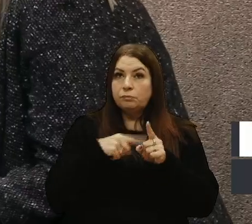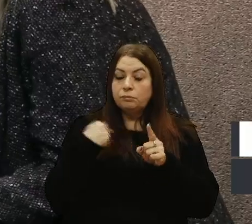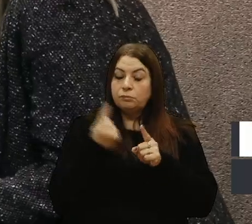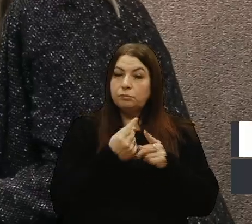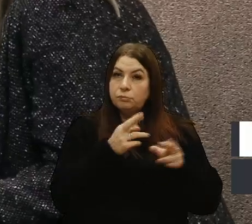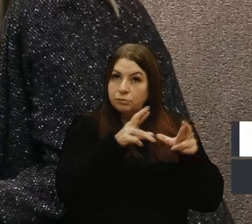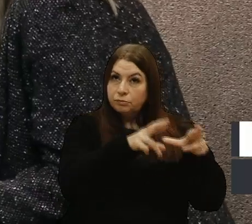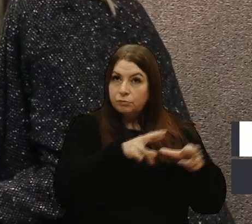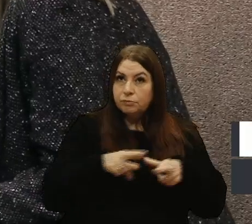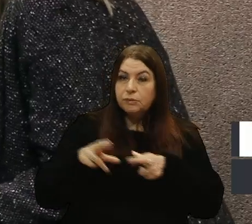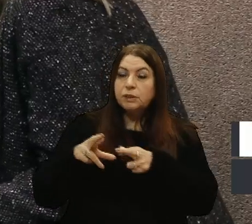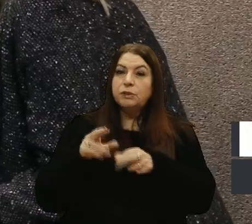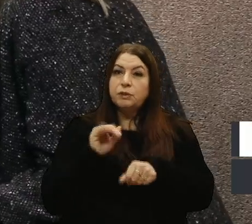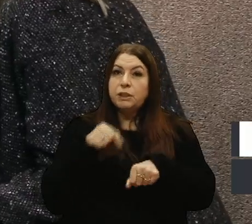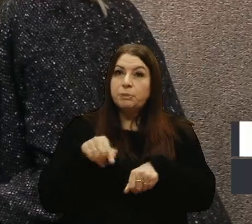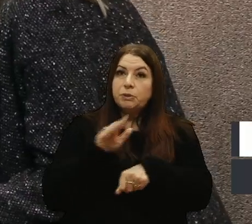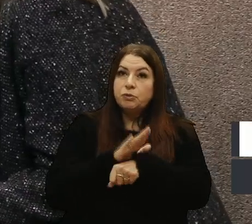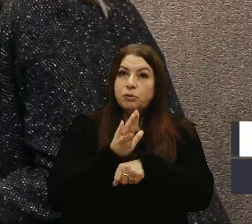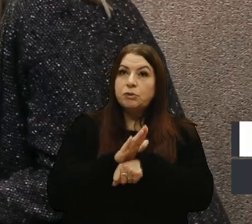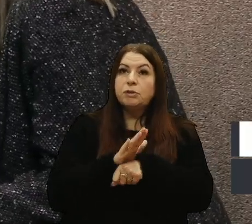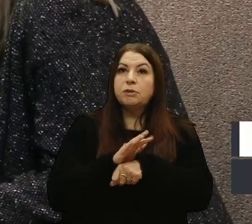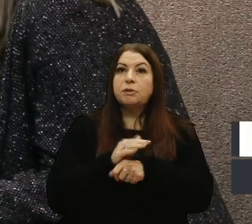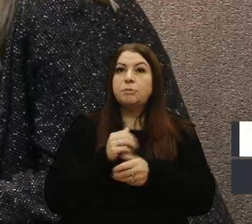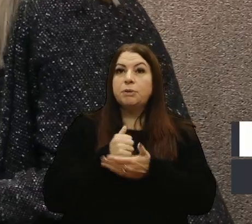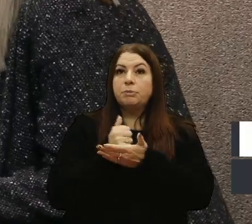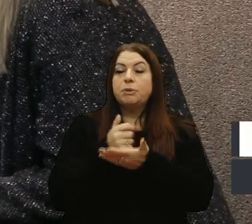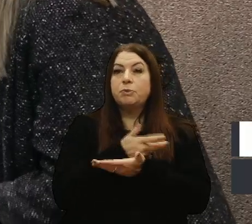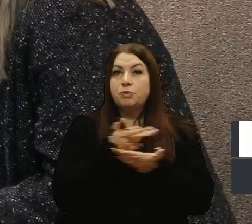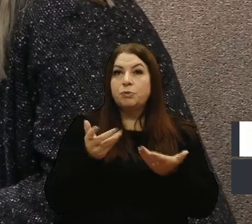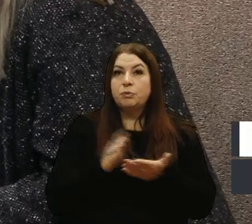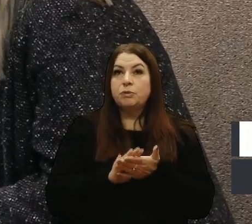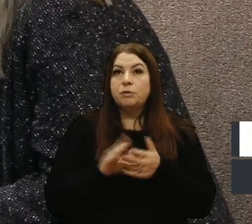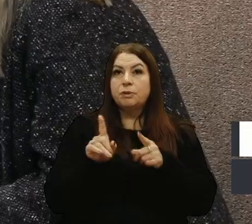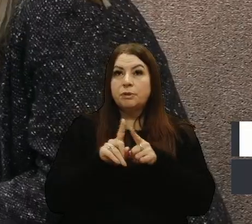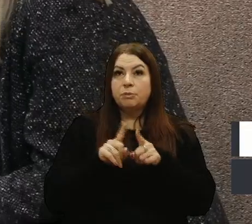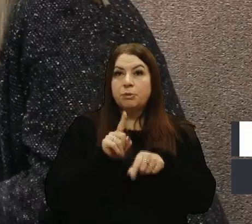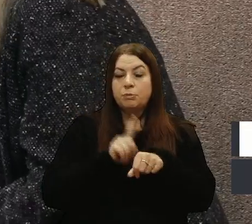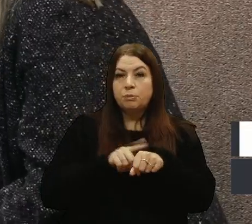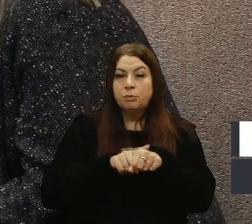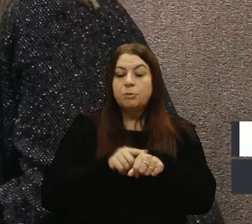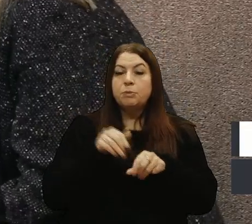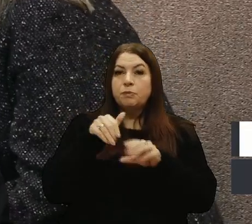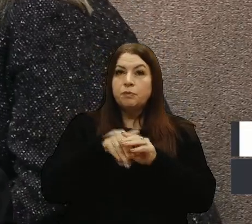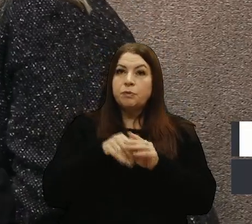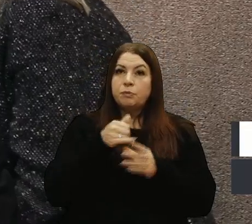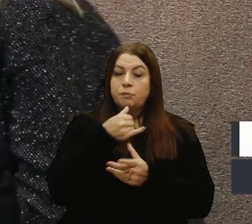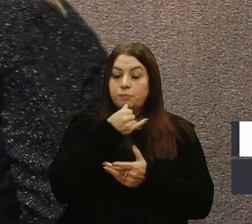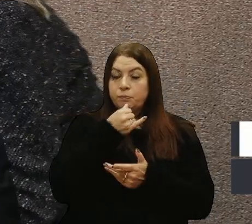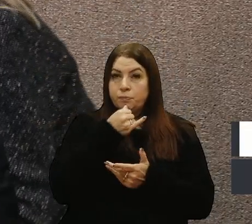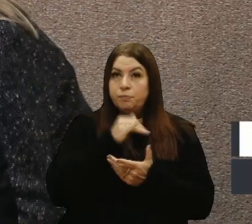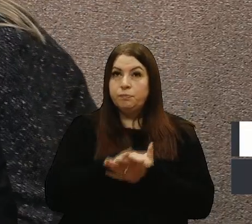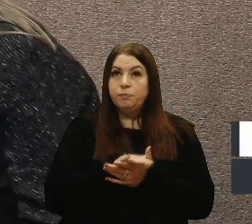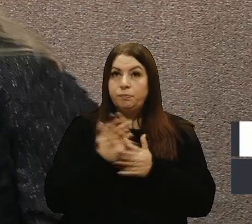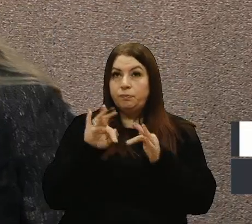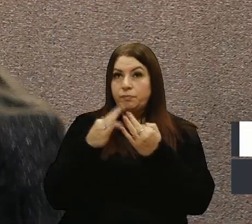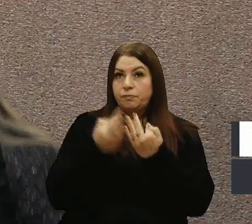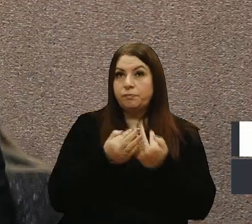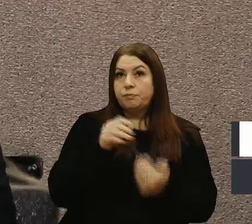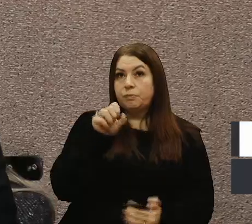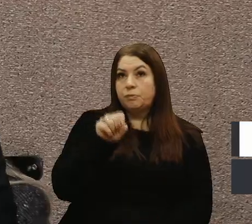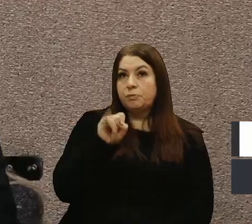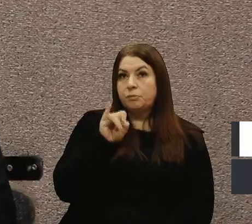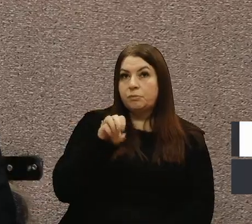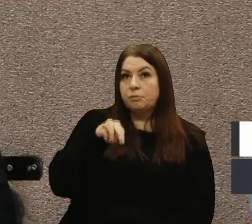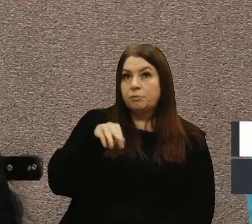região e que vêm aqui para contribuir. Parabéns, contem conosco. Mas quero fazer também, nesse momento, um voto de pesar à família do seu Simplício